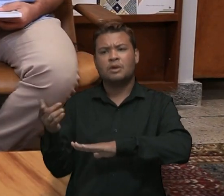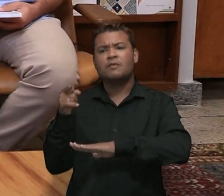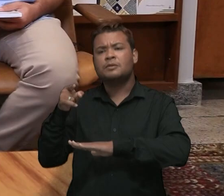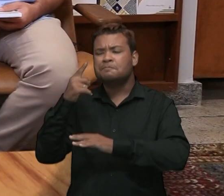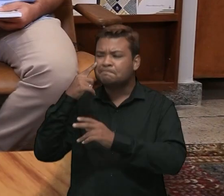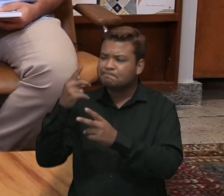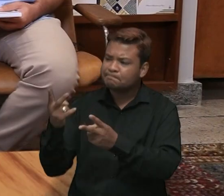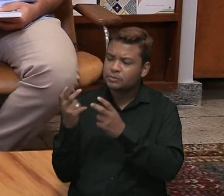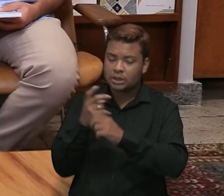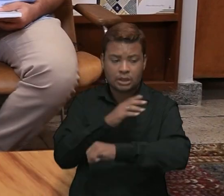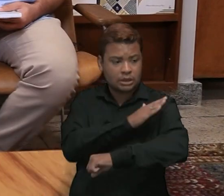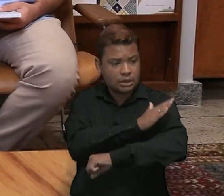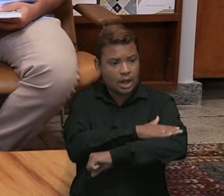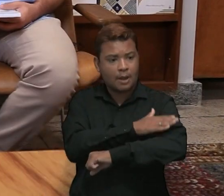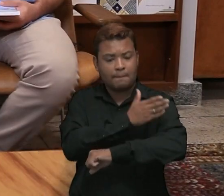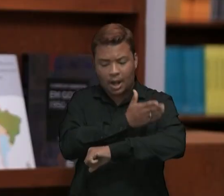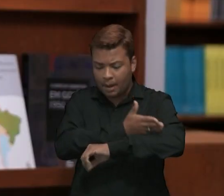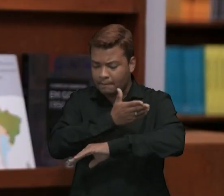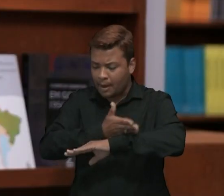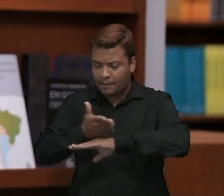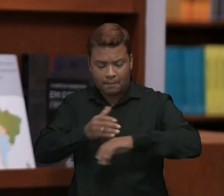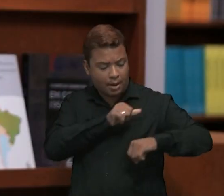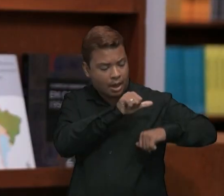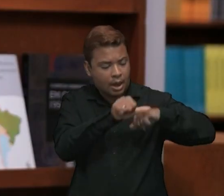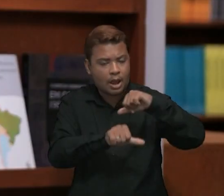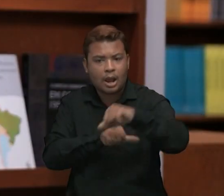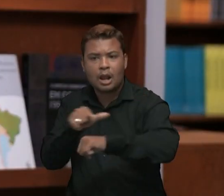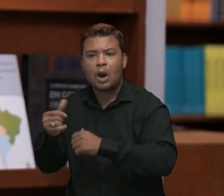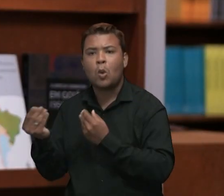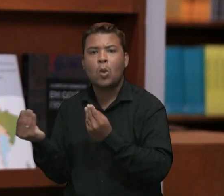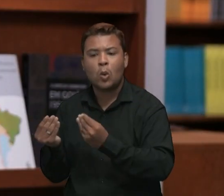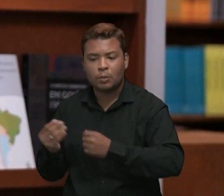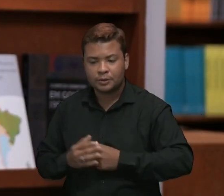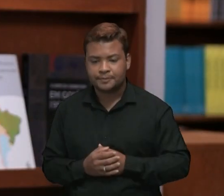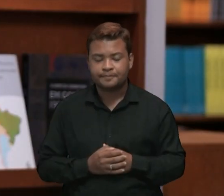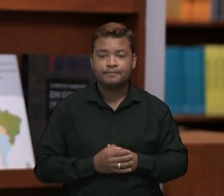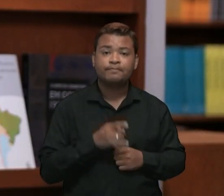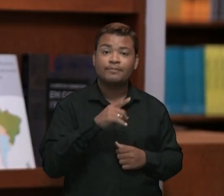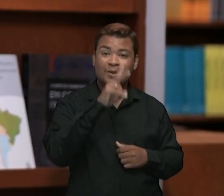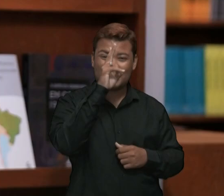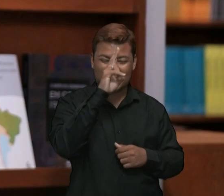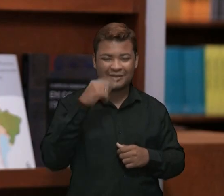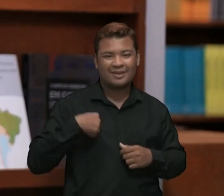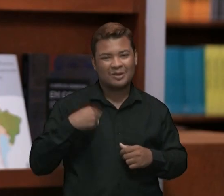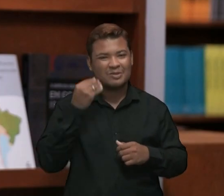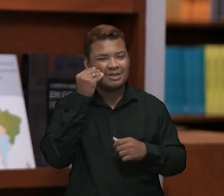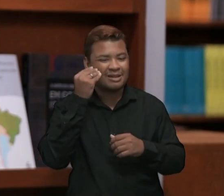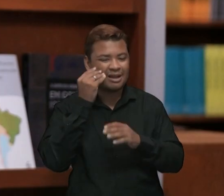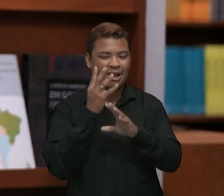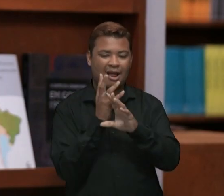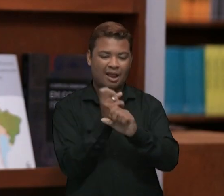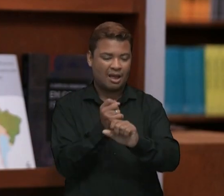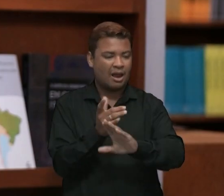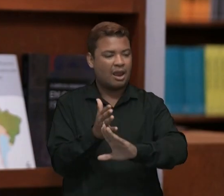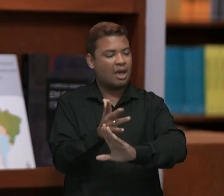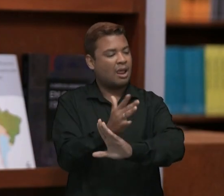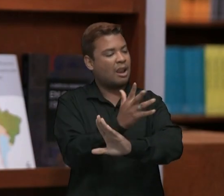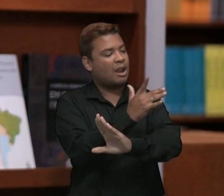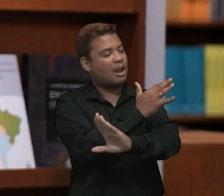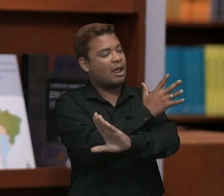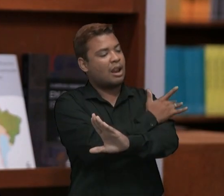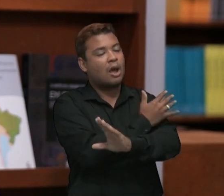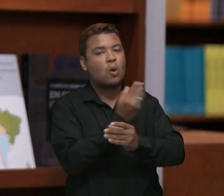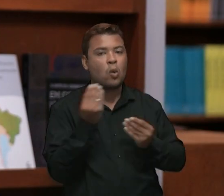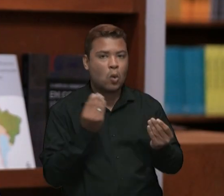ao longo do tempo em relação a isso? Então, no livro eu tento fazer essa retrospectiva, breve, né? Porque seria um trabalho de um livro